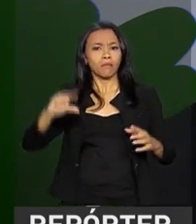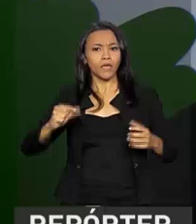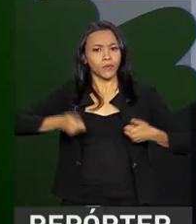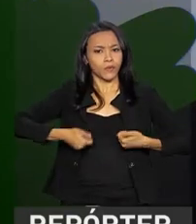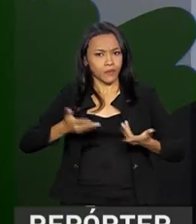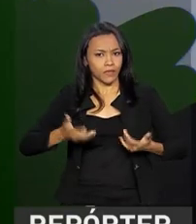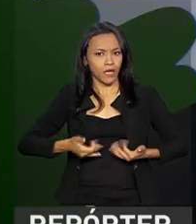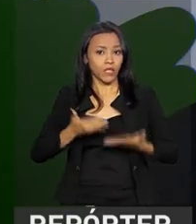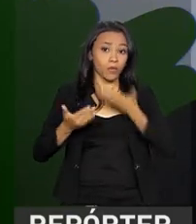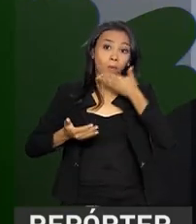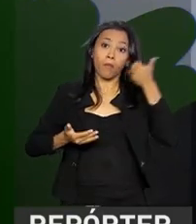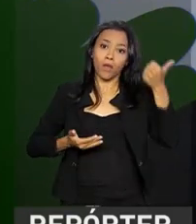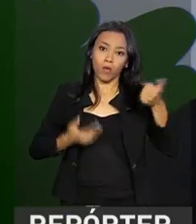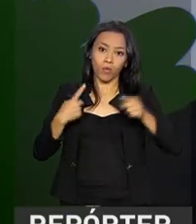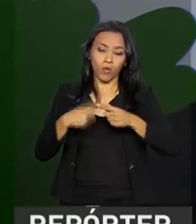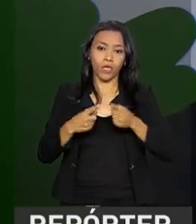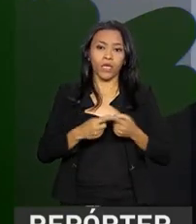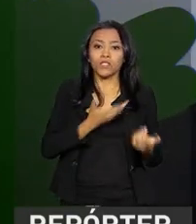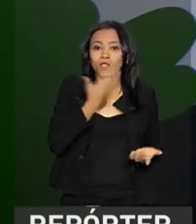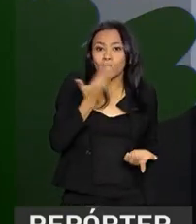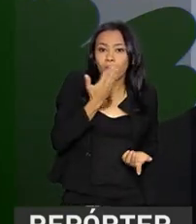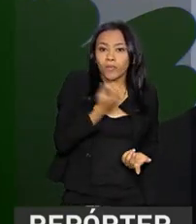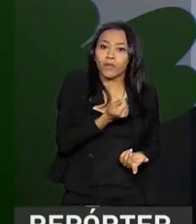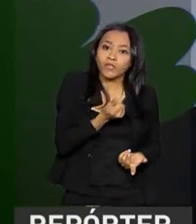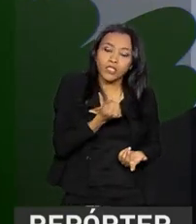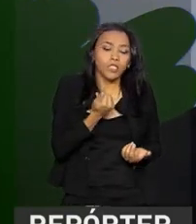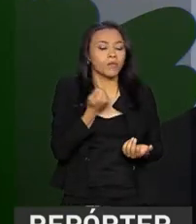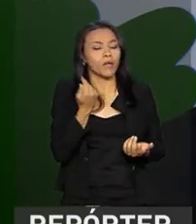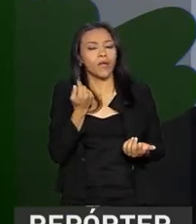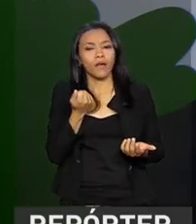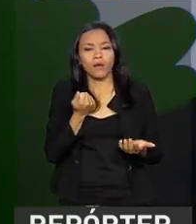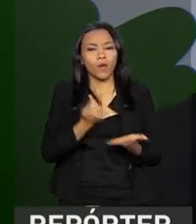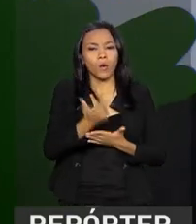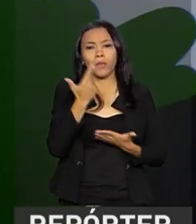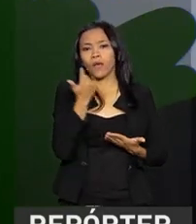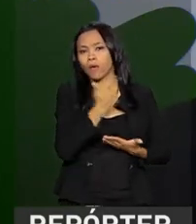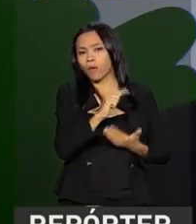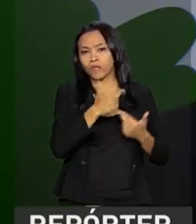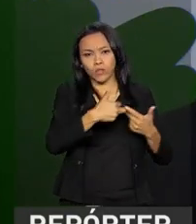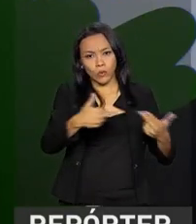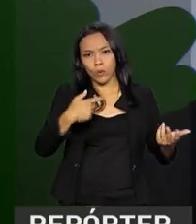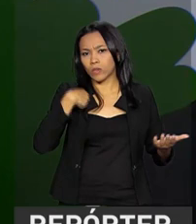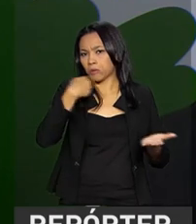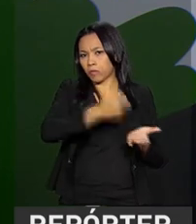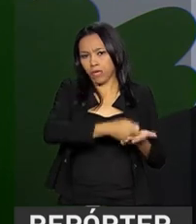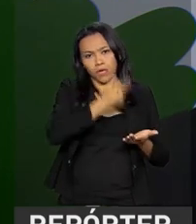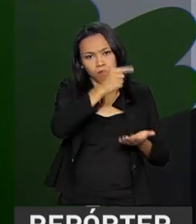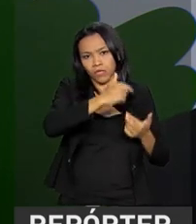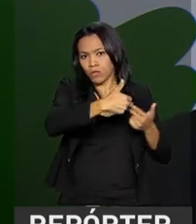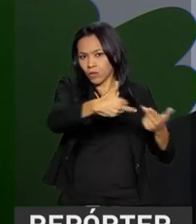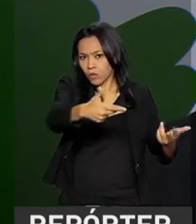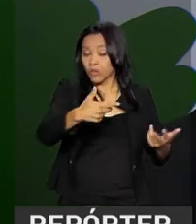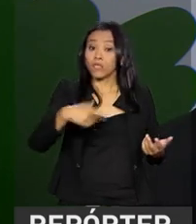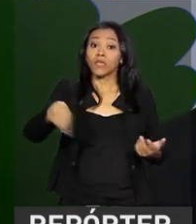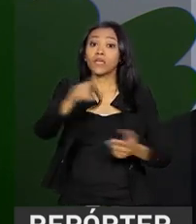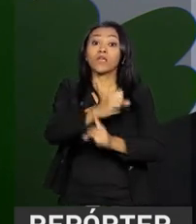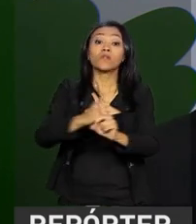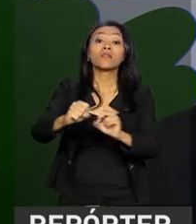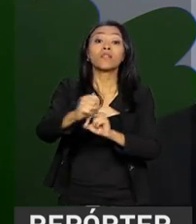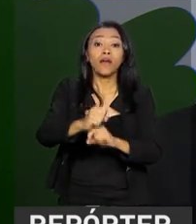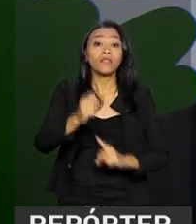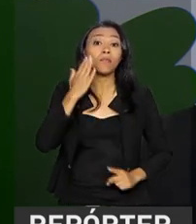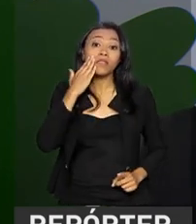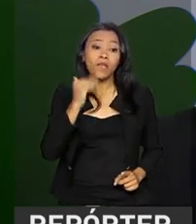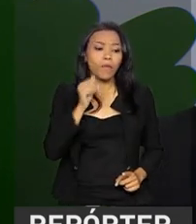porque sobra mais recursos para as despesas de investimento para atividade-fim para o cidadão é a possibilidade de comparar cada instituição